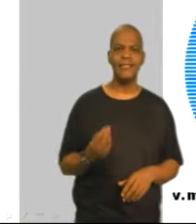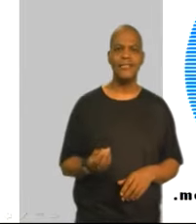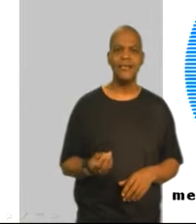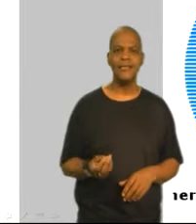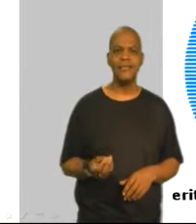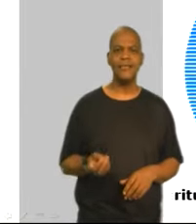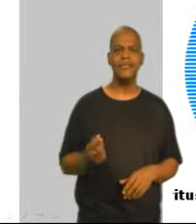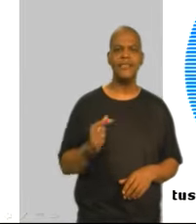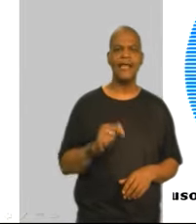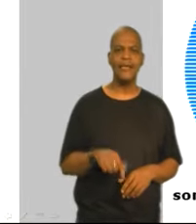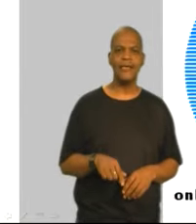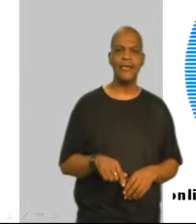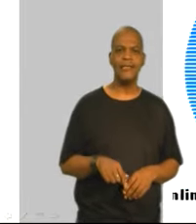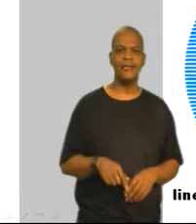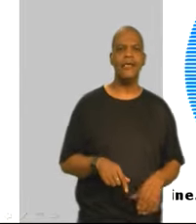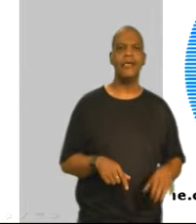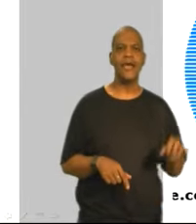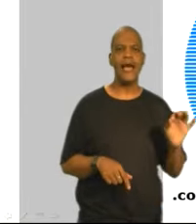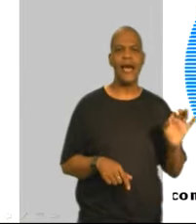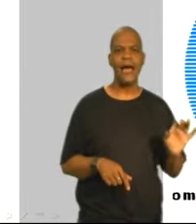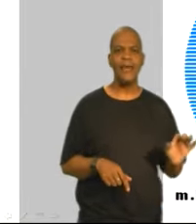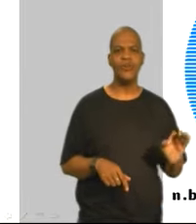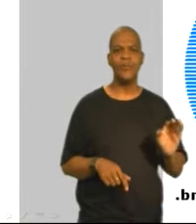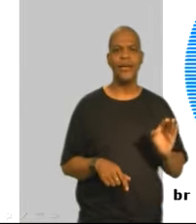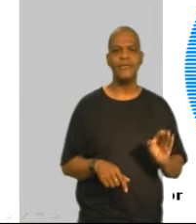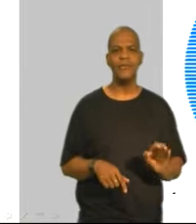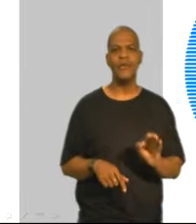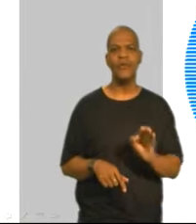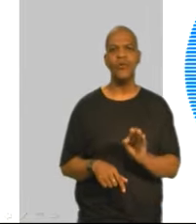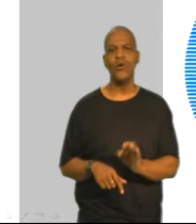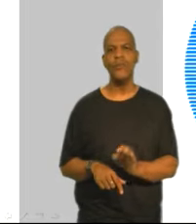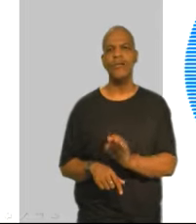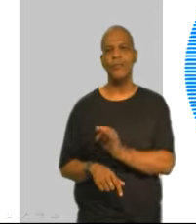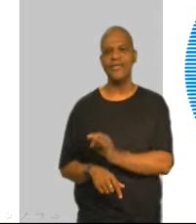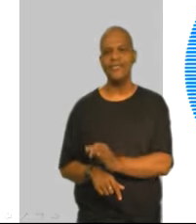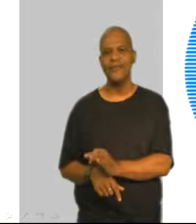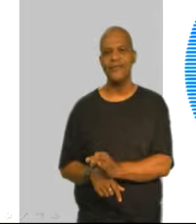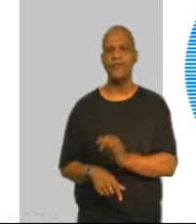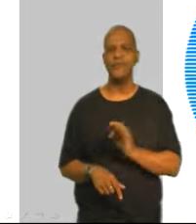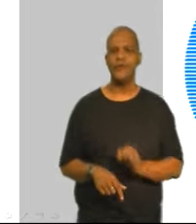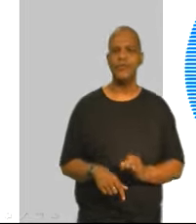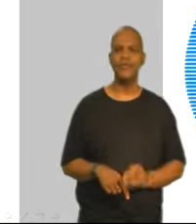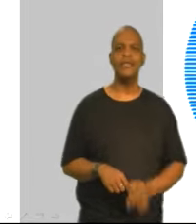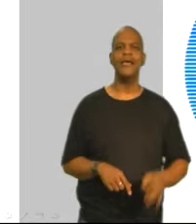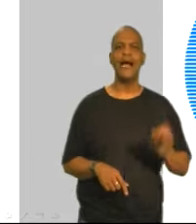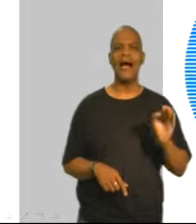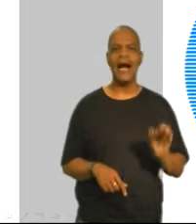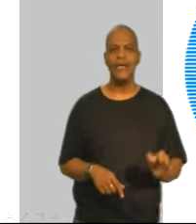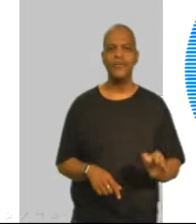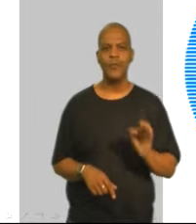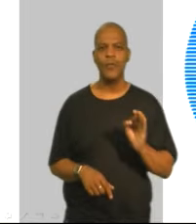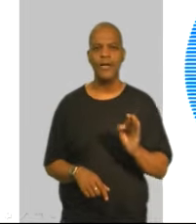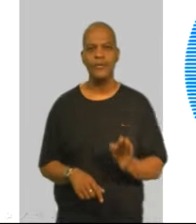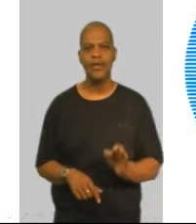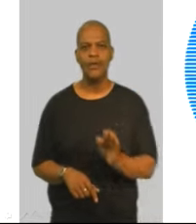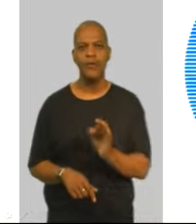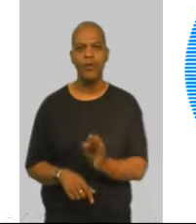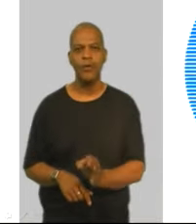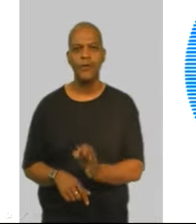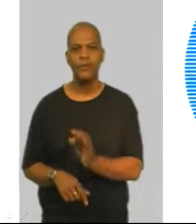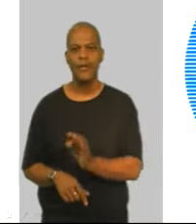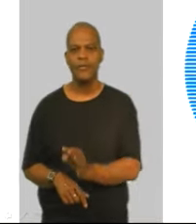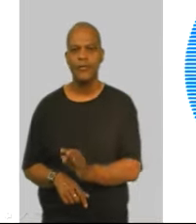PEC que é uma sigla que está em inglês, que é a Área de Cooperação Econômica do Pacífico. Vou repetir, a Área de